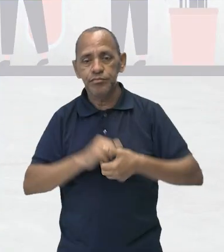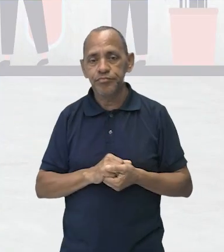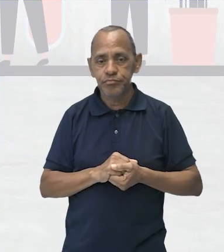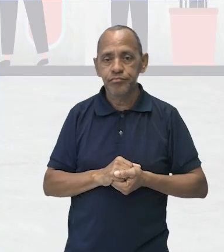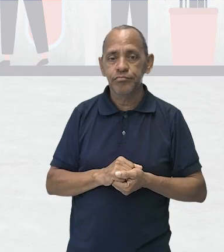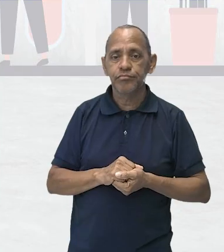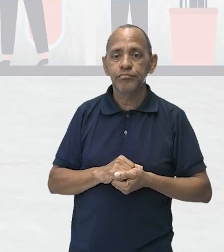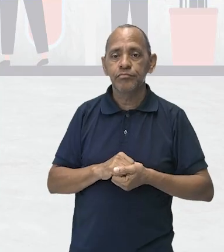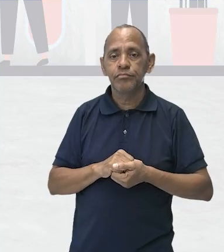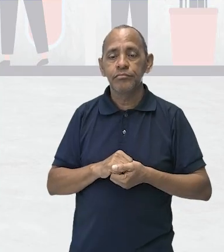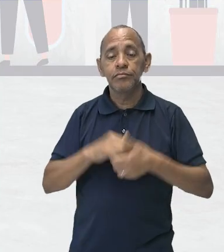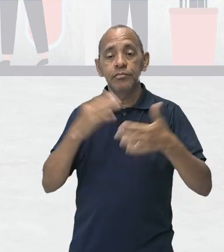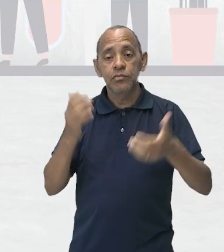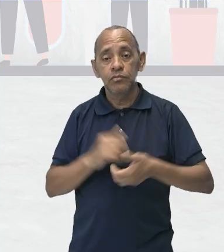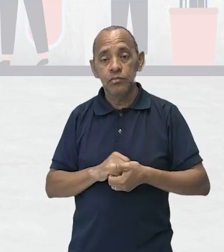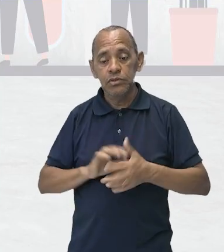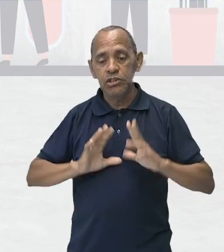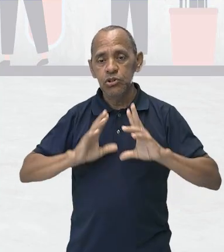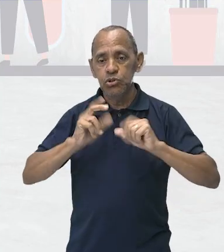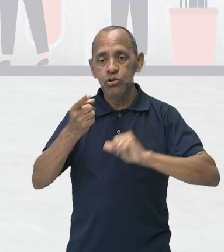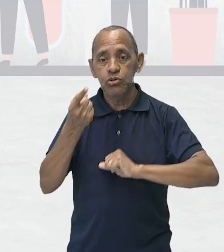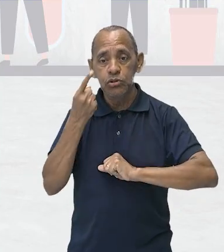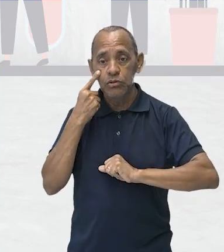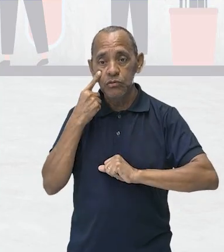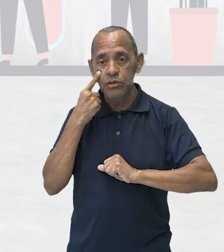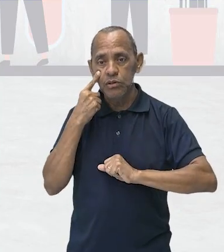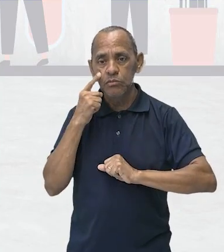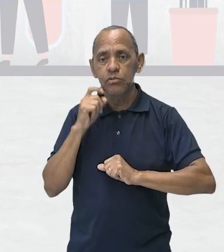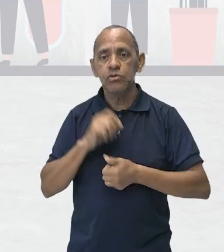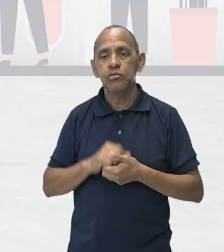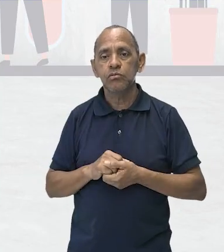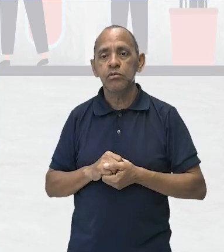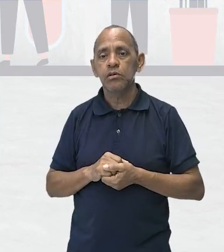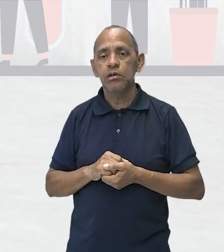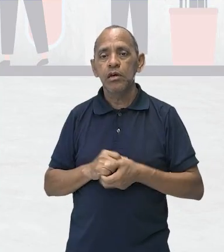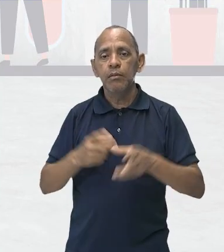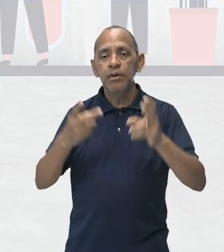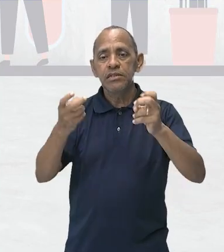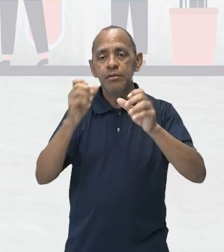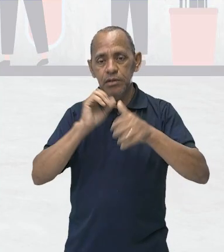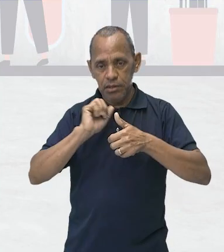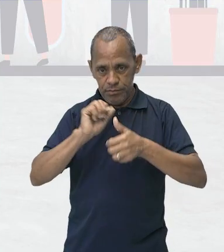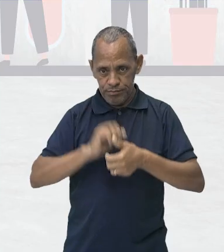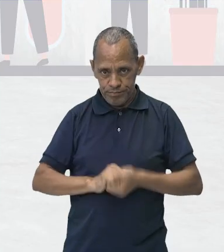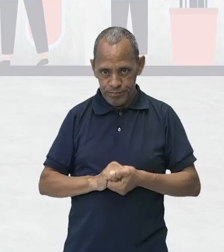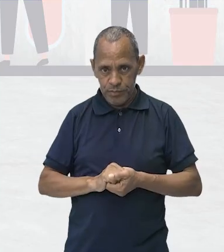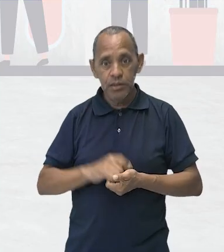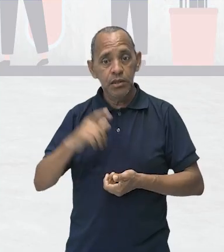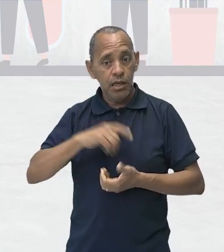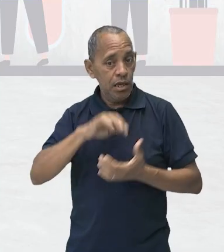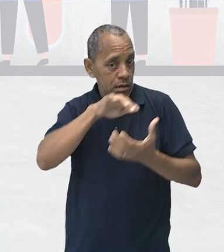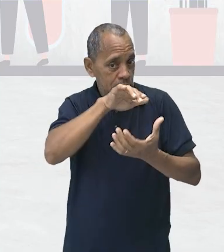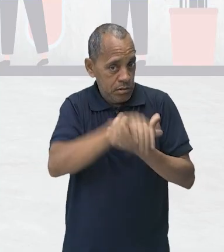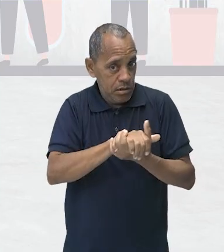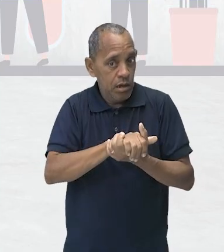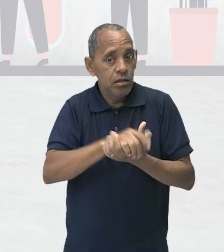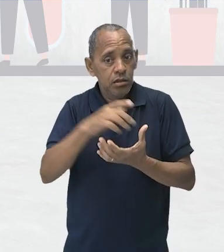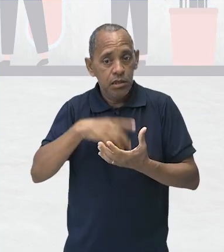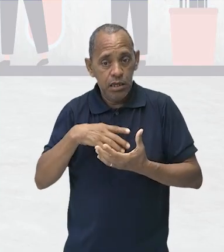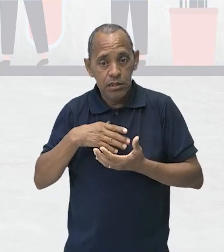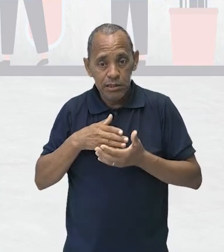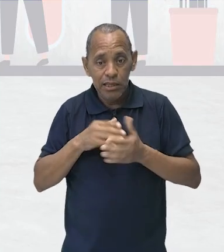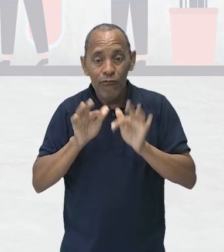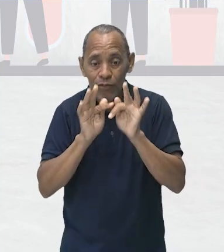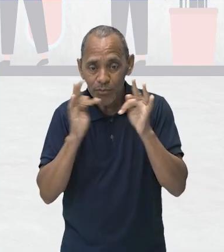heredogramas. Então, de tudo que nós vimos, o que a gente tira? Que, bom, Existem casais que,